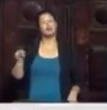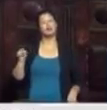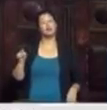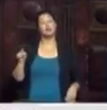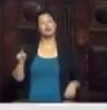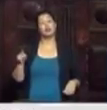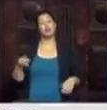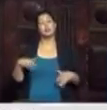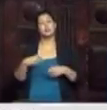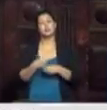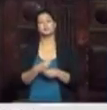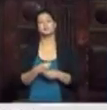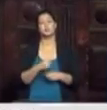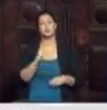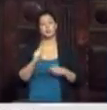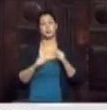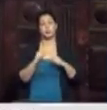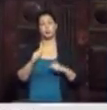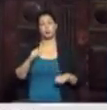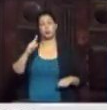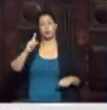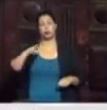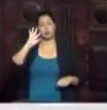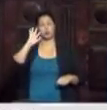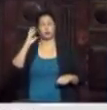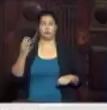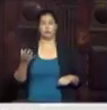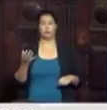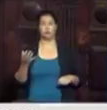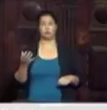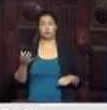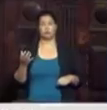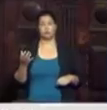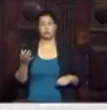incorporavam sempre a solução